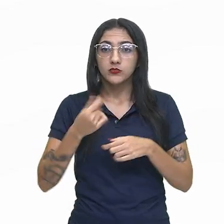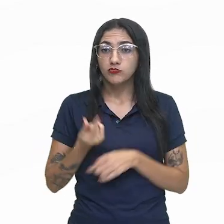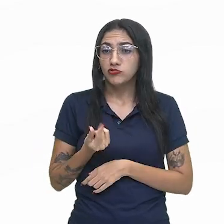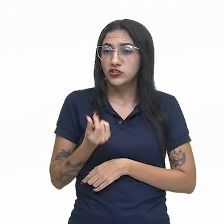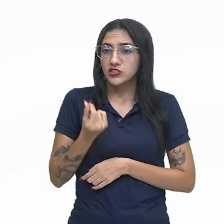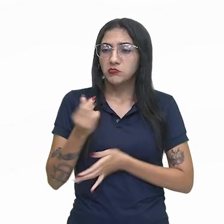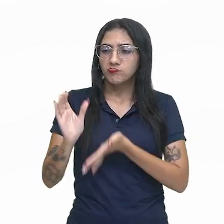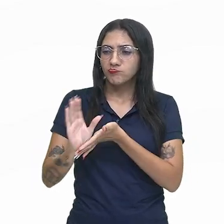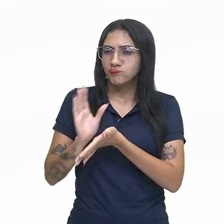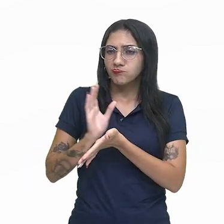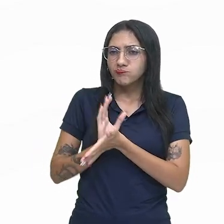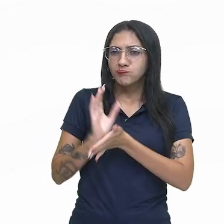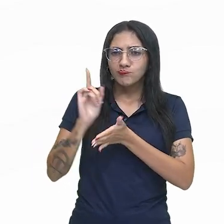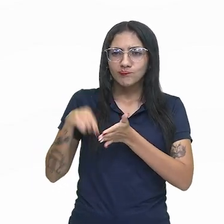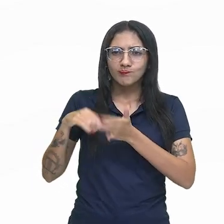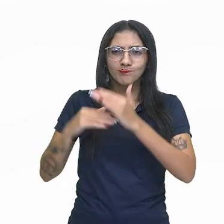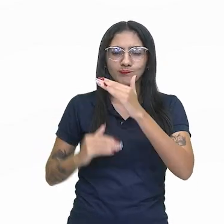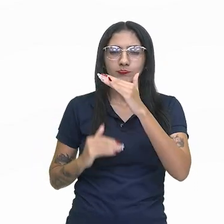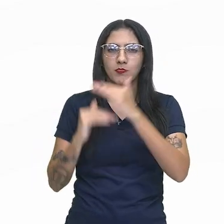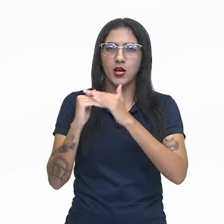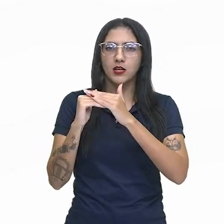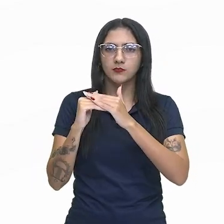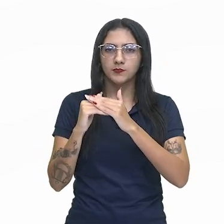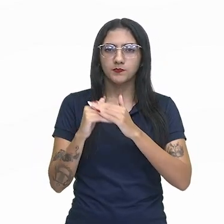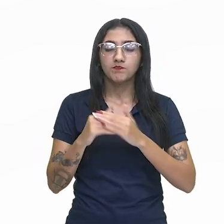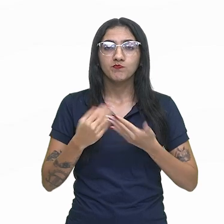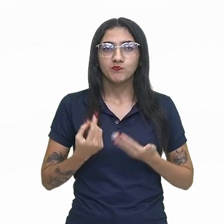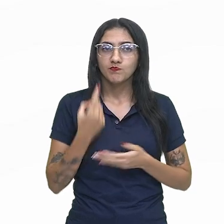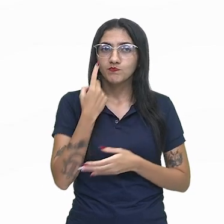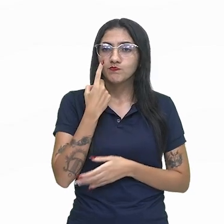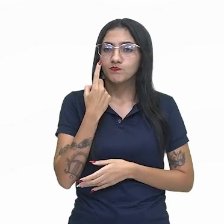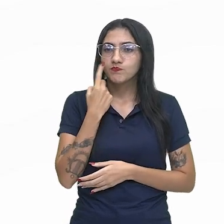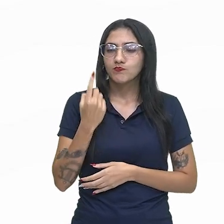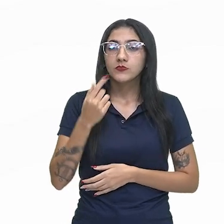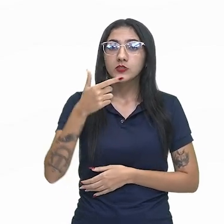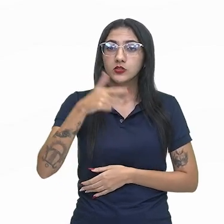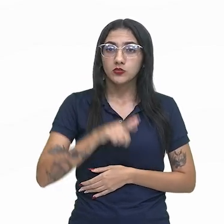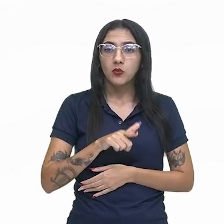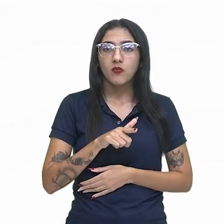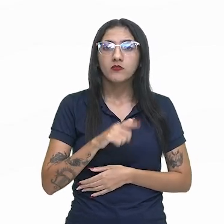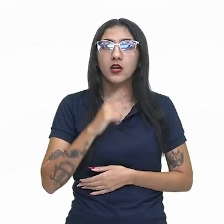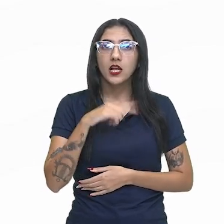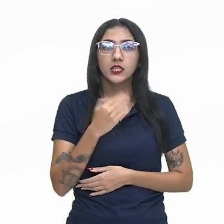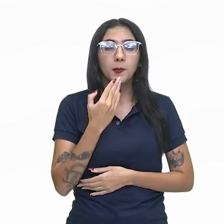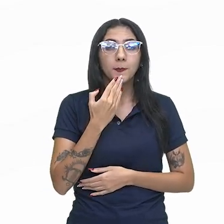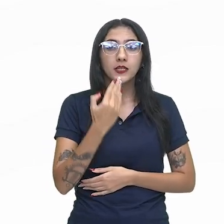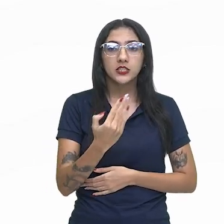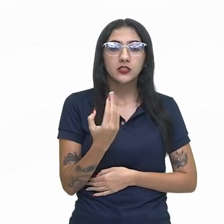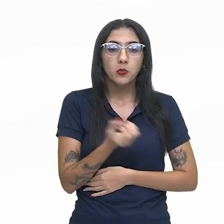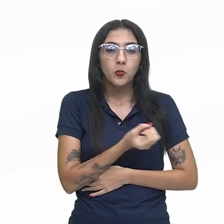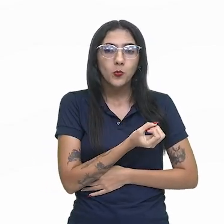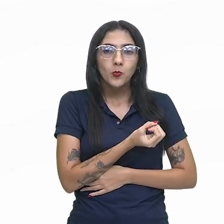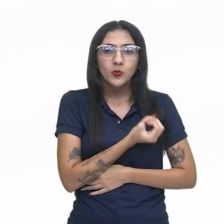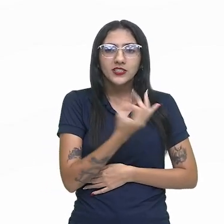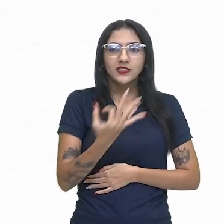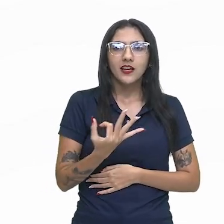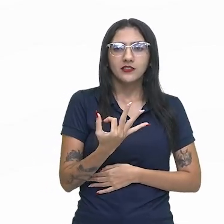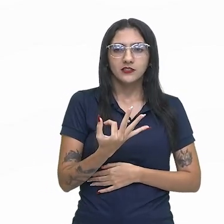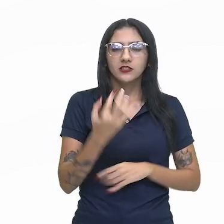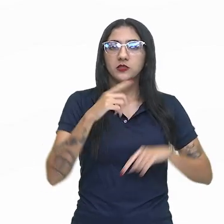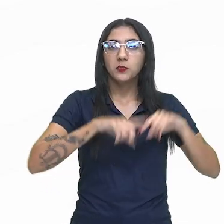máximo. Então perceba, mais uma vez, ele está pedindo aí a quantidade,